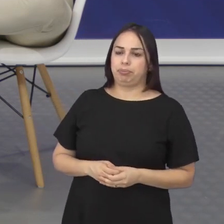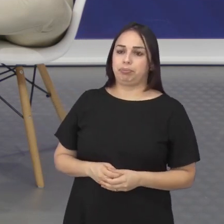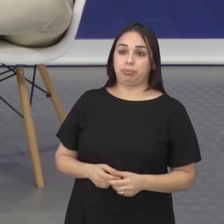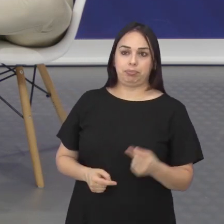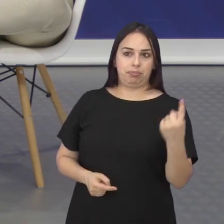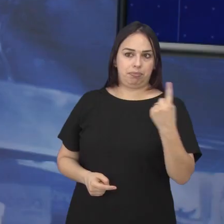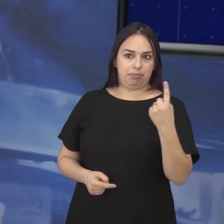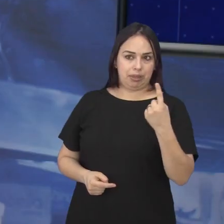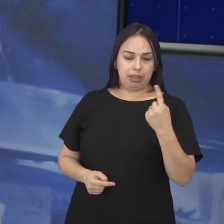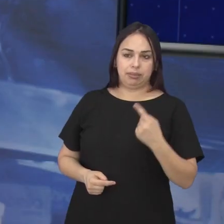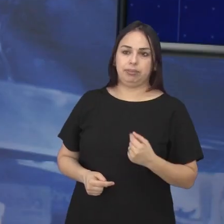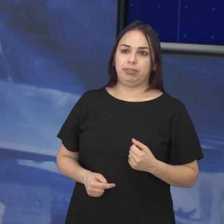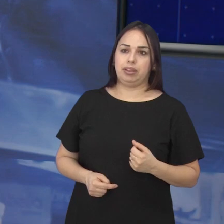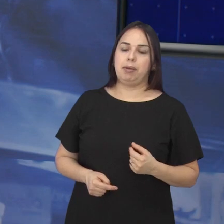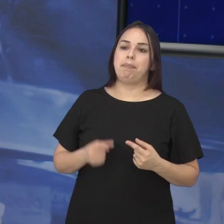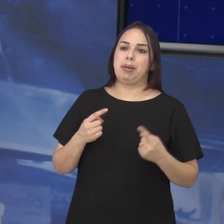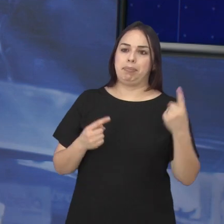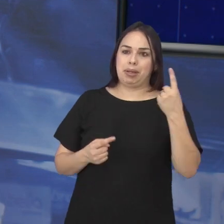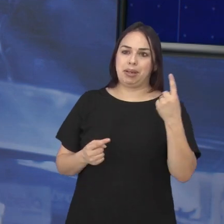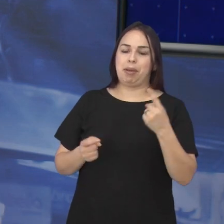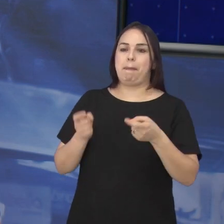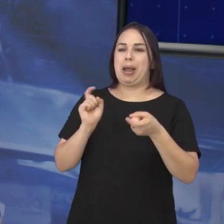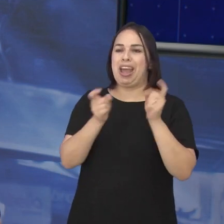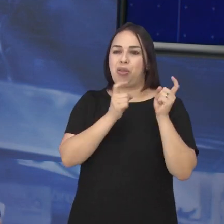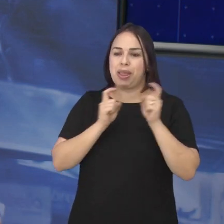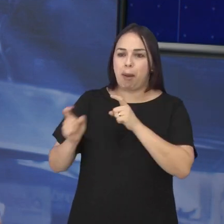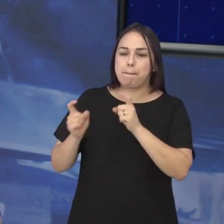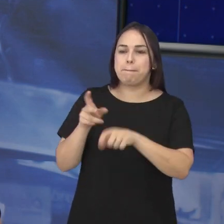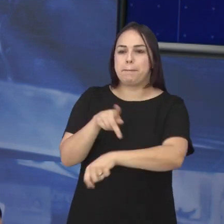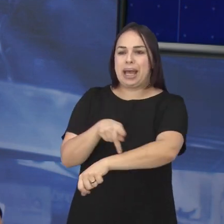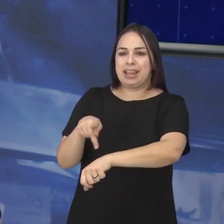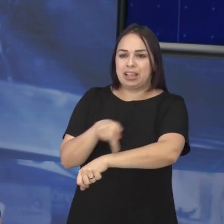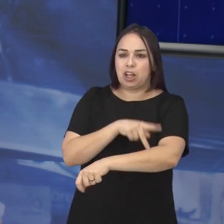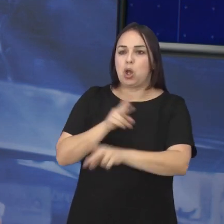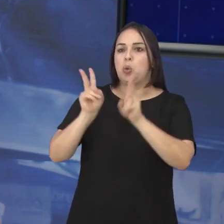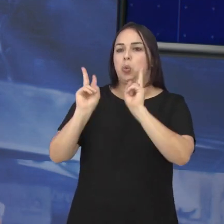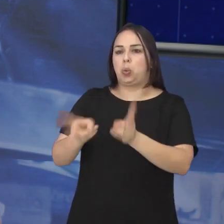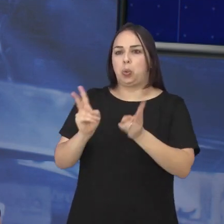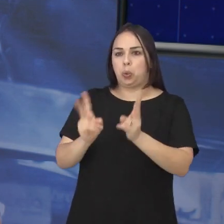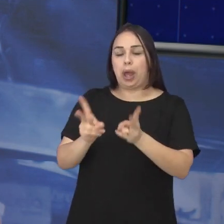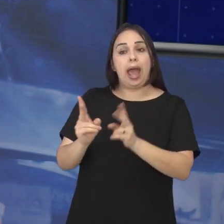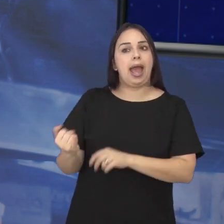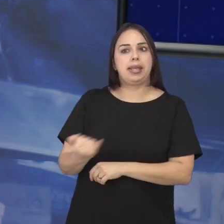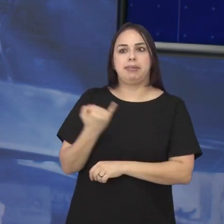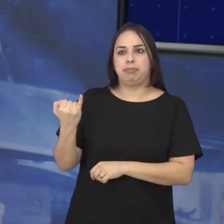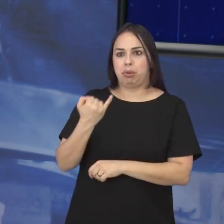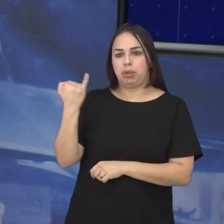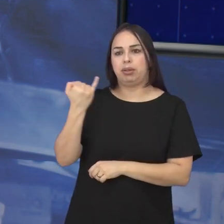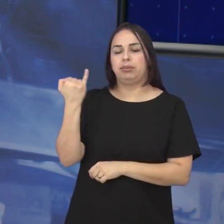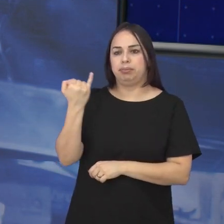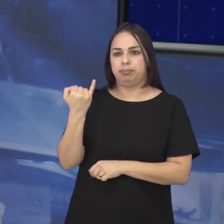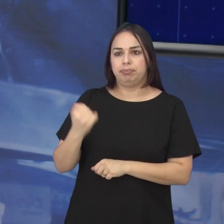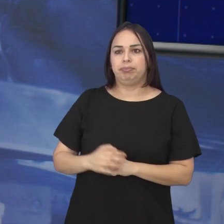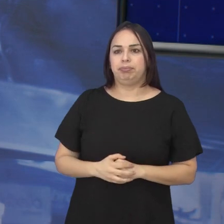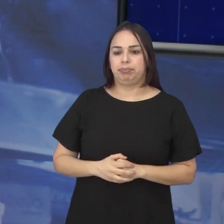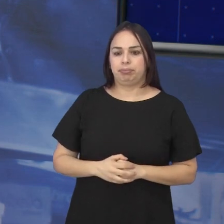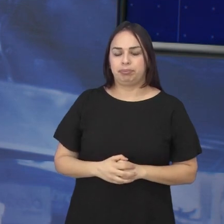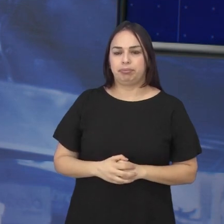Bom, o primeiro envolve reuniões pedagógicas continuadas, né? Isso é